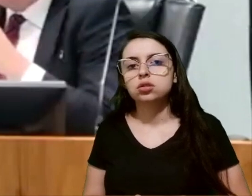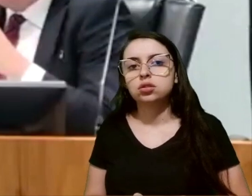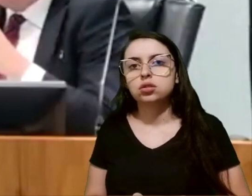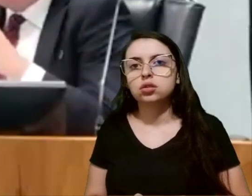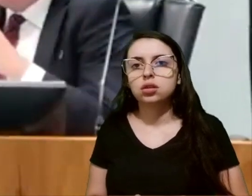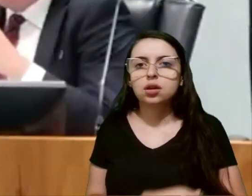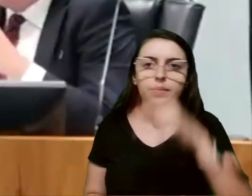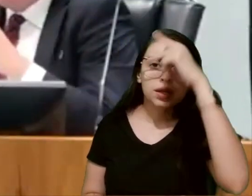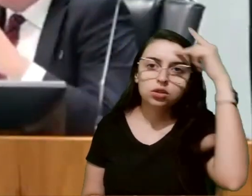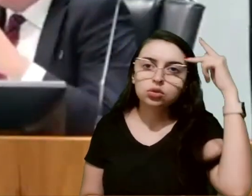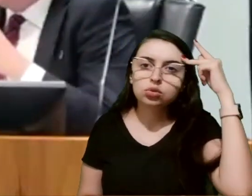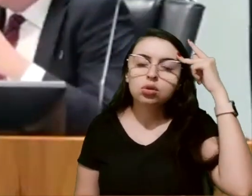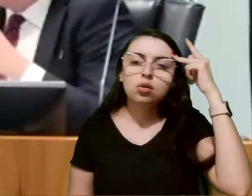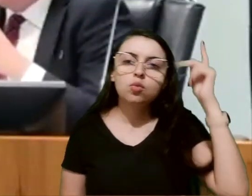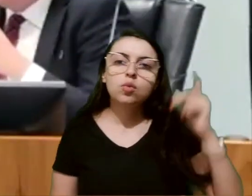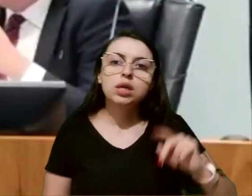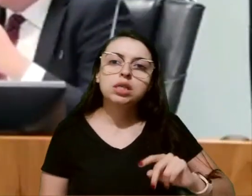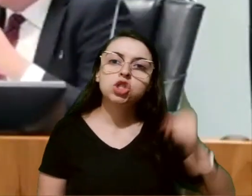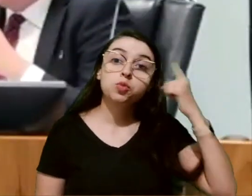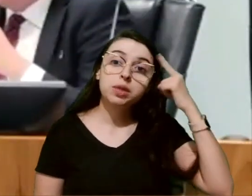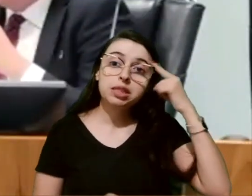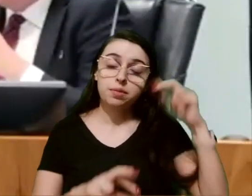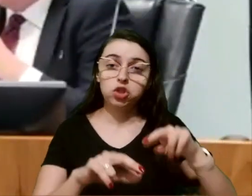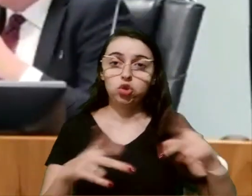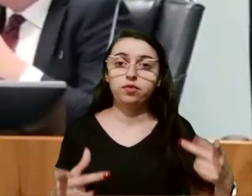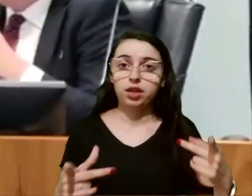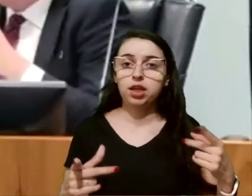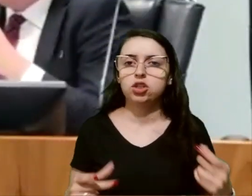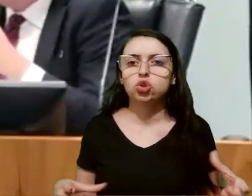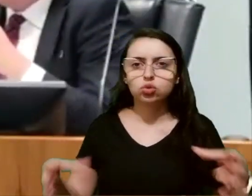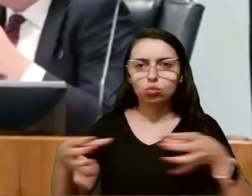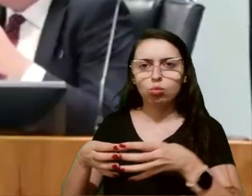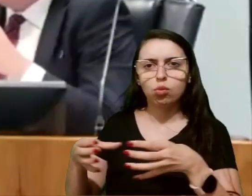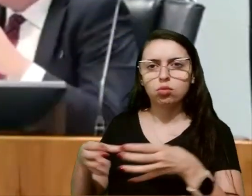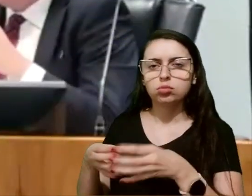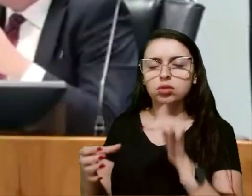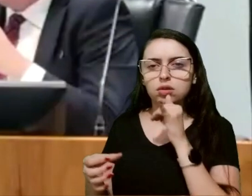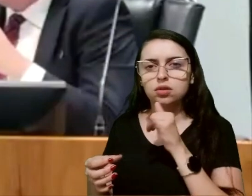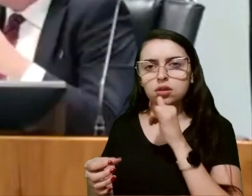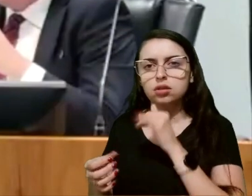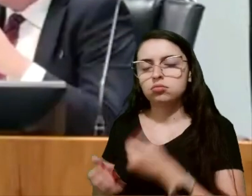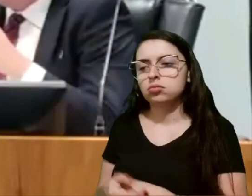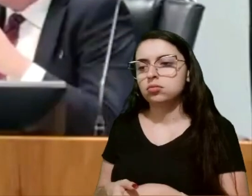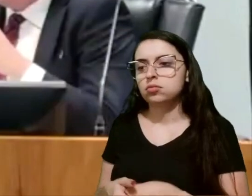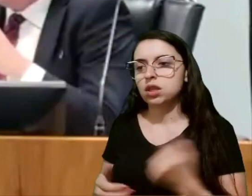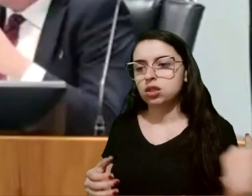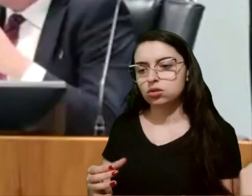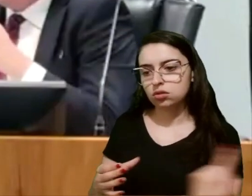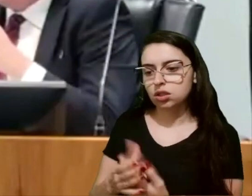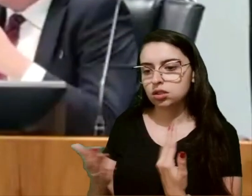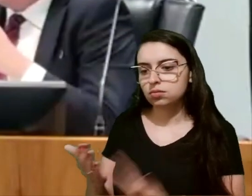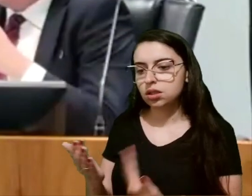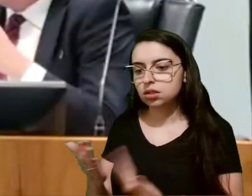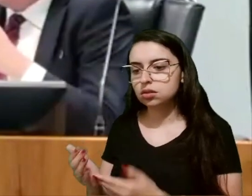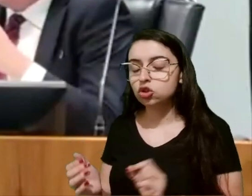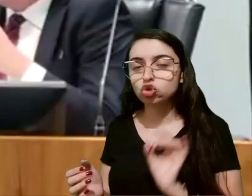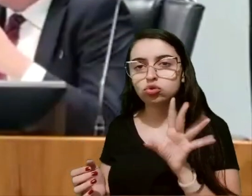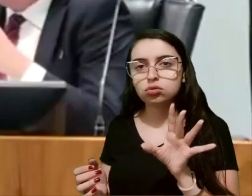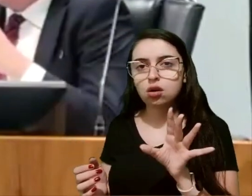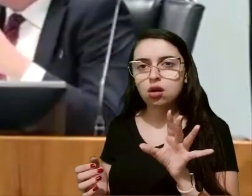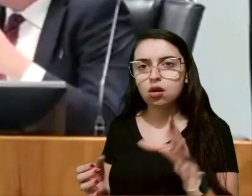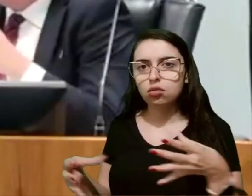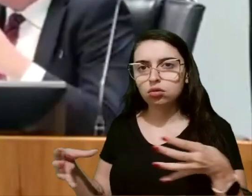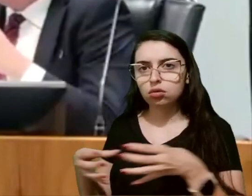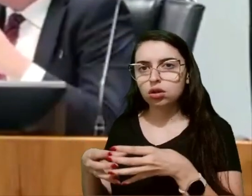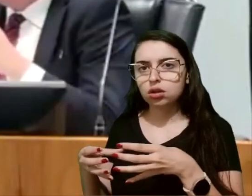que eles sejam escrutinados por cabeças que pensam diferente. Então, se você concentra, por exemplo, a gente nunca recomenda a especialização